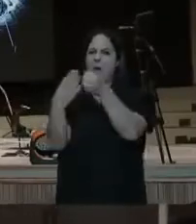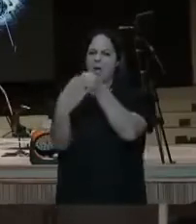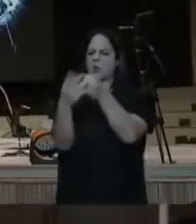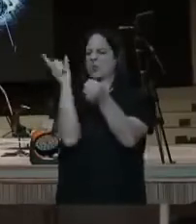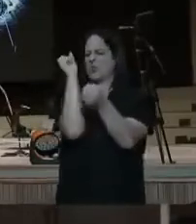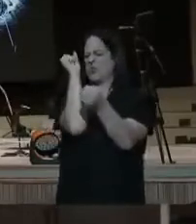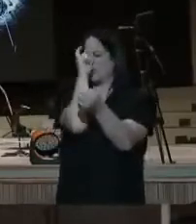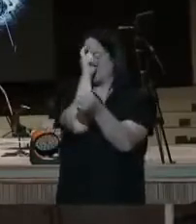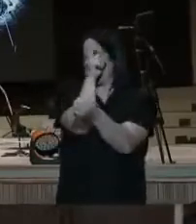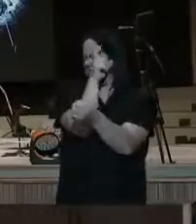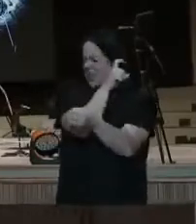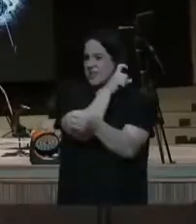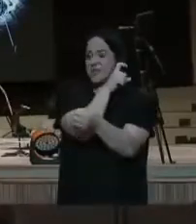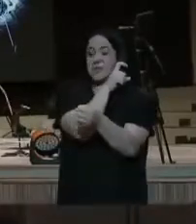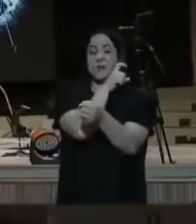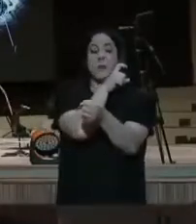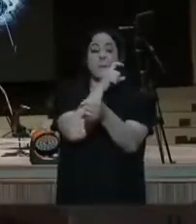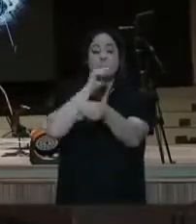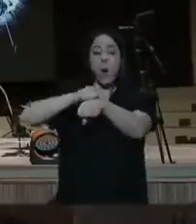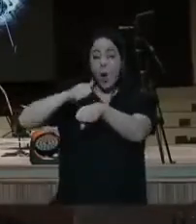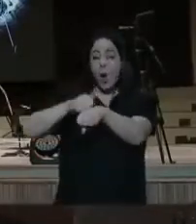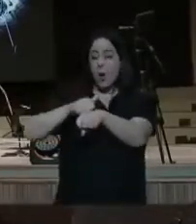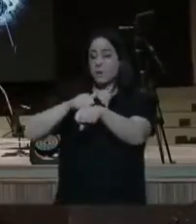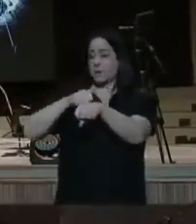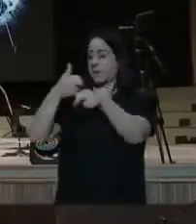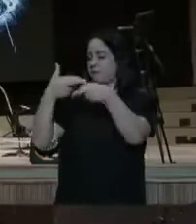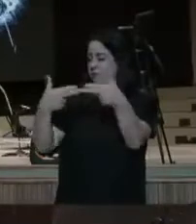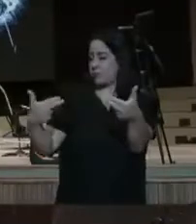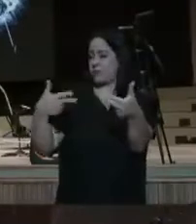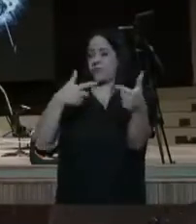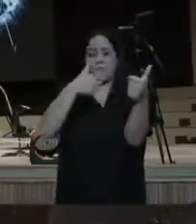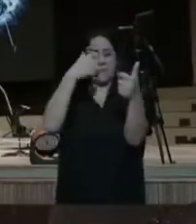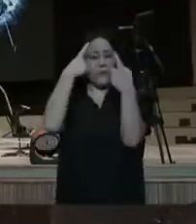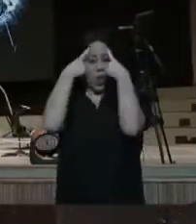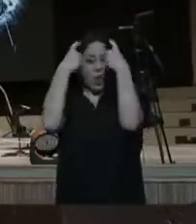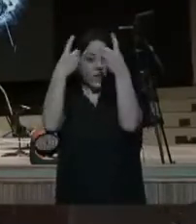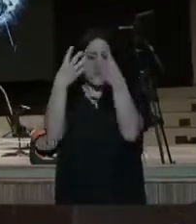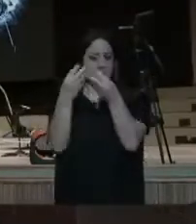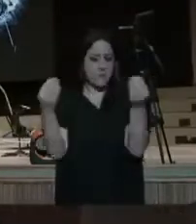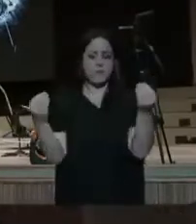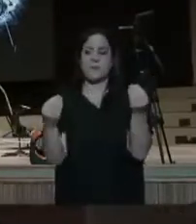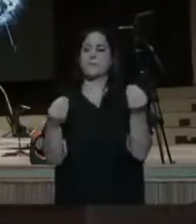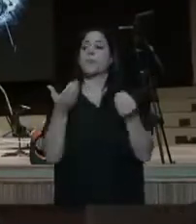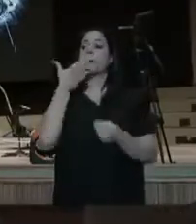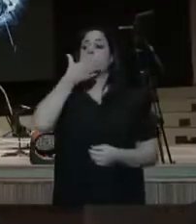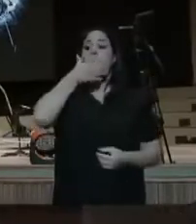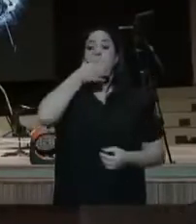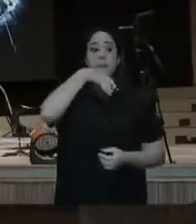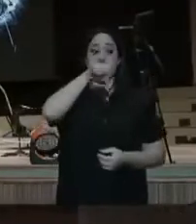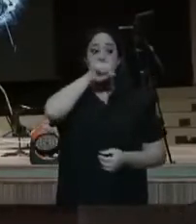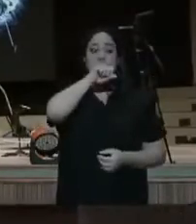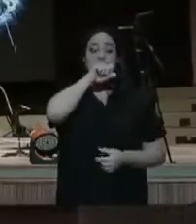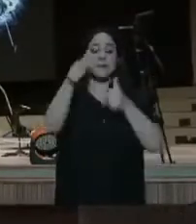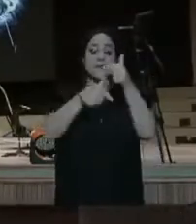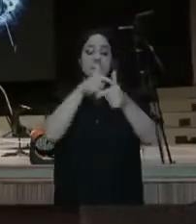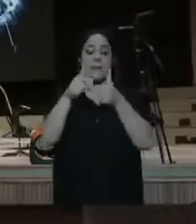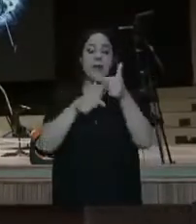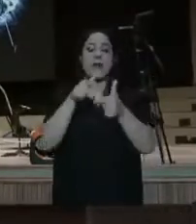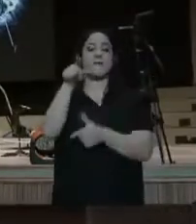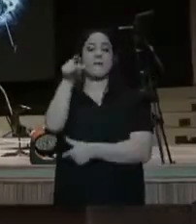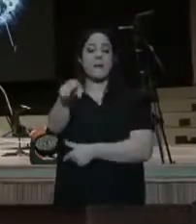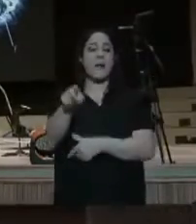recebeu uma visão da parte de deus por angelim porque ele trabalhava no hospital municipal ali o posto de saúde